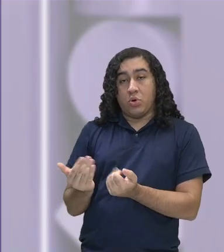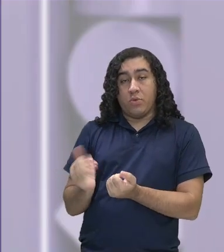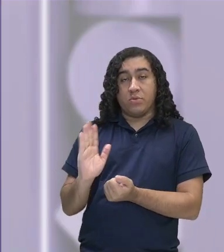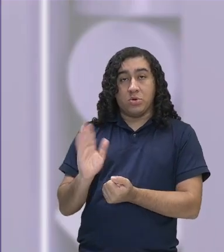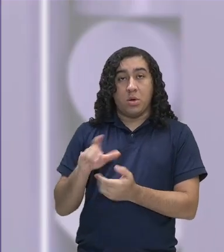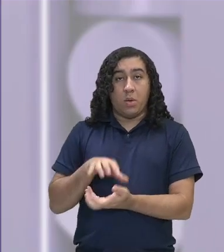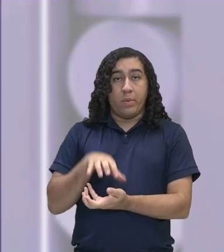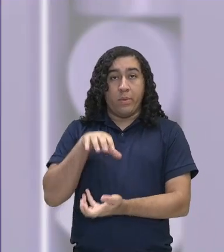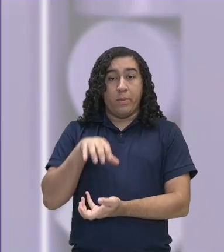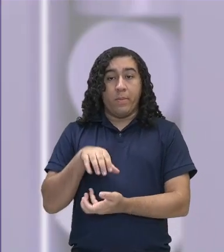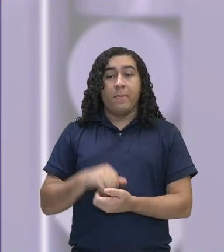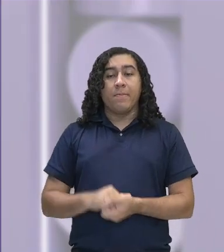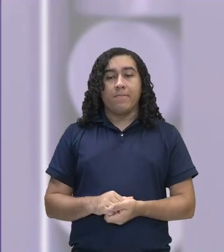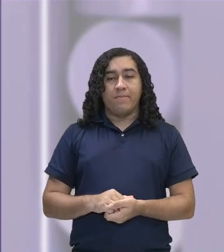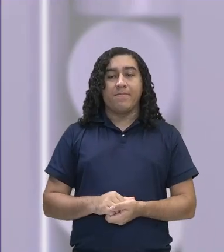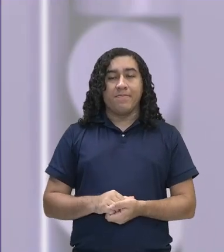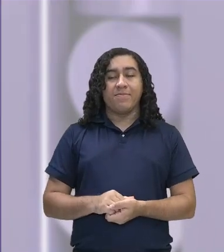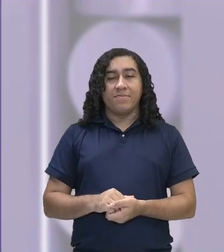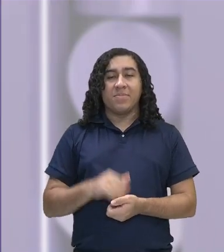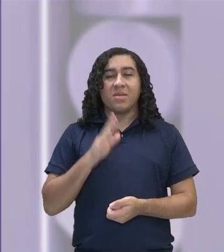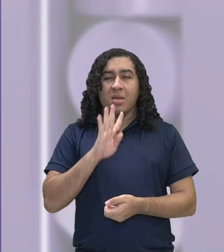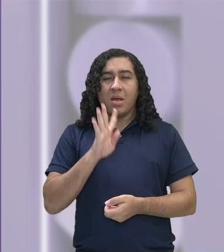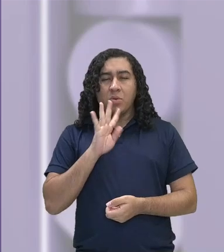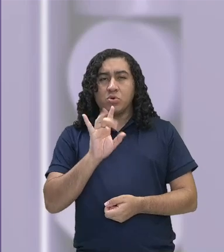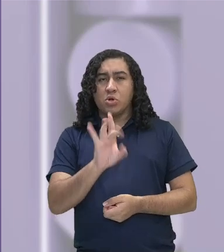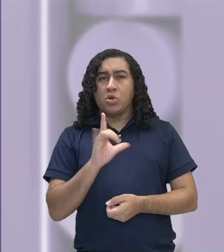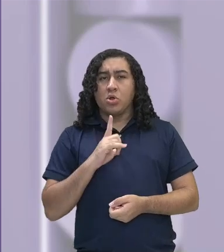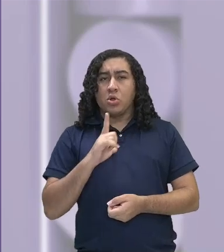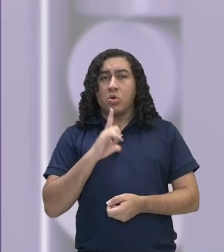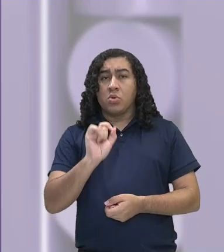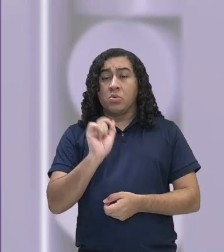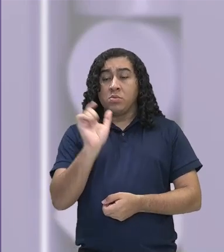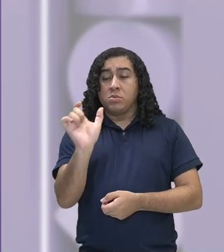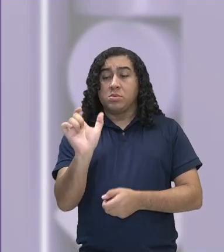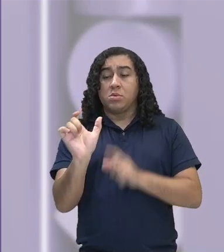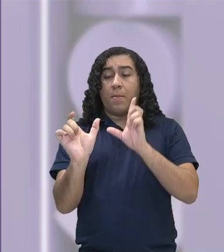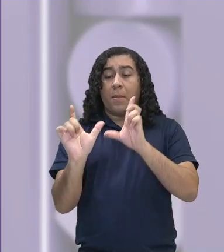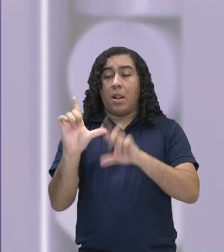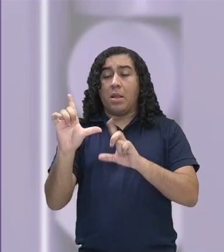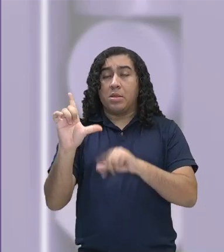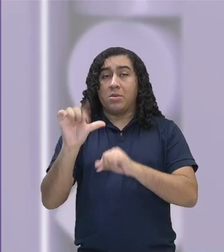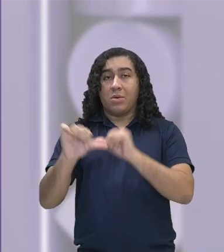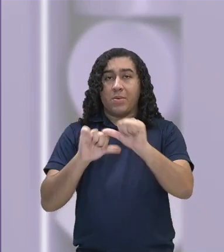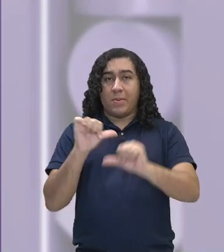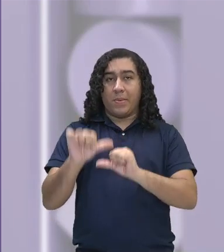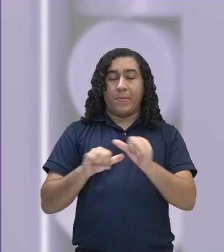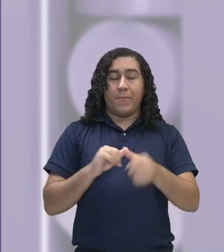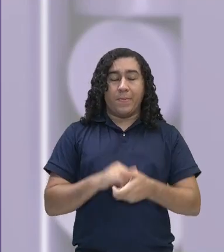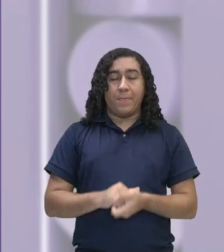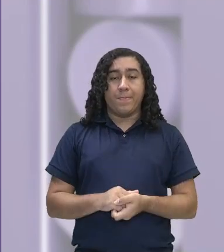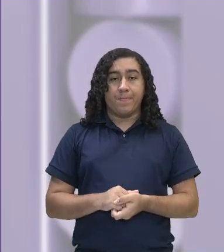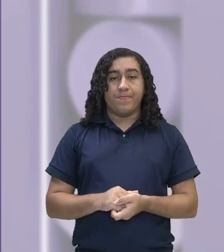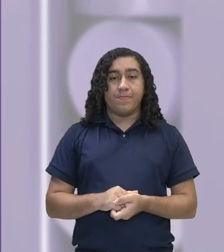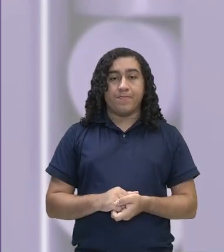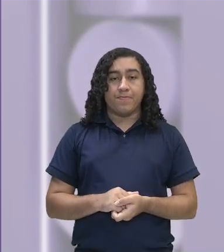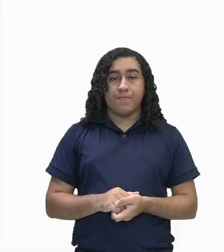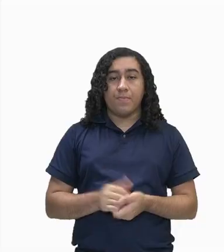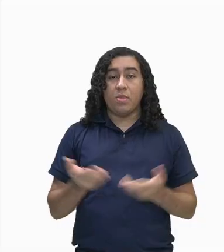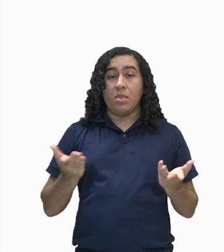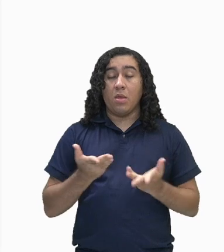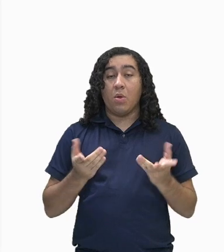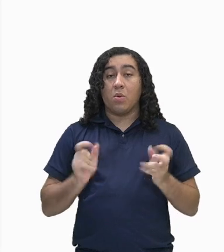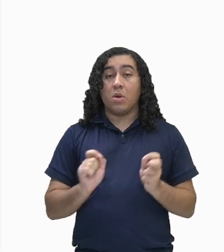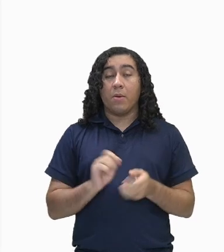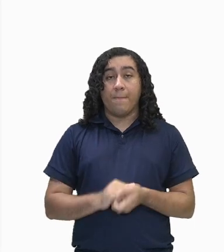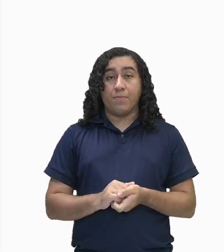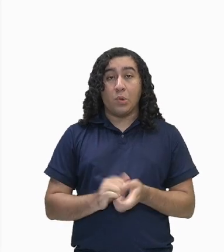juventude. Muito interessante, muda só uma letrinha ali no nome dos ritos. Vamos ver no budismo,